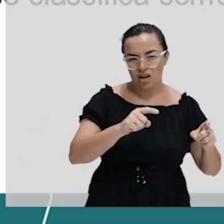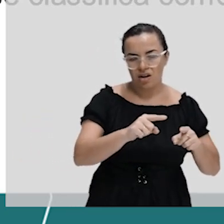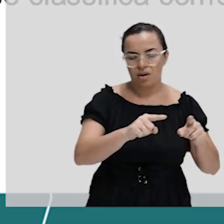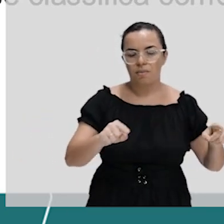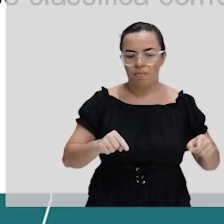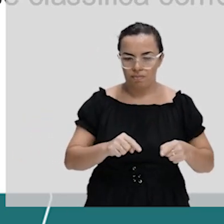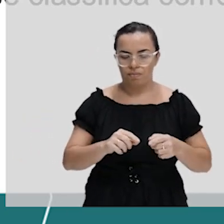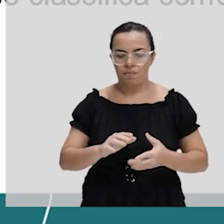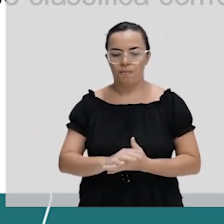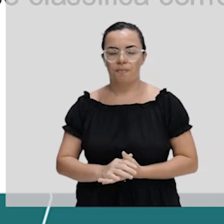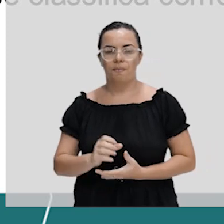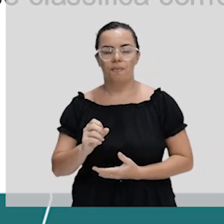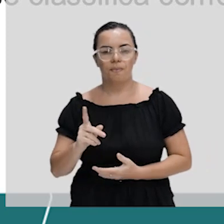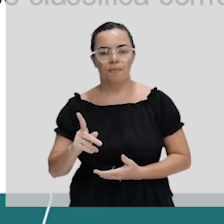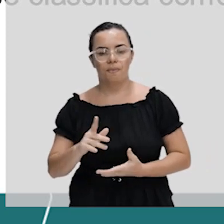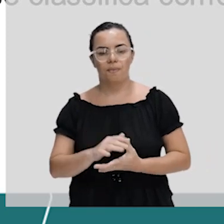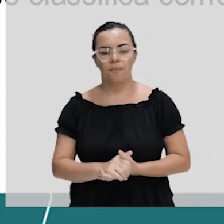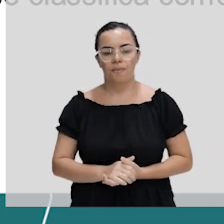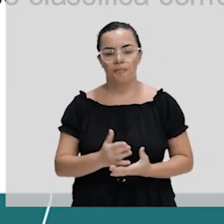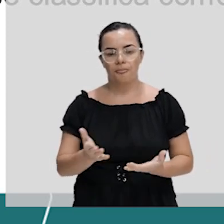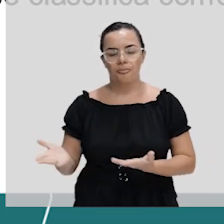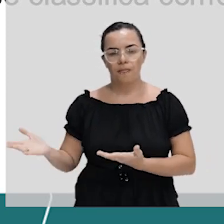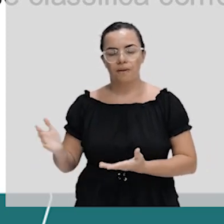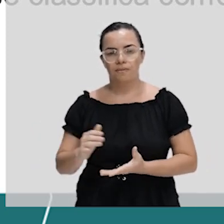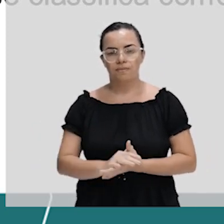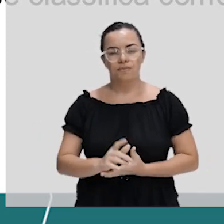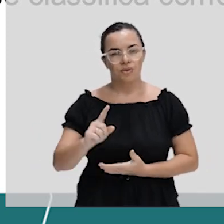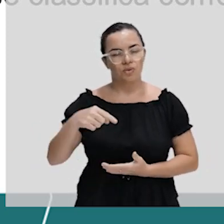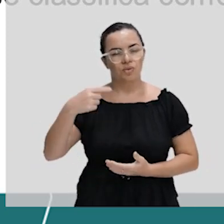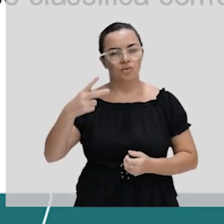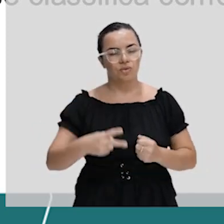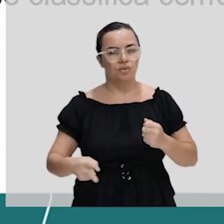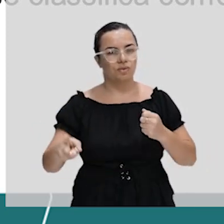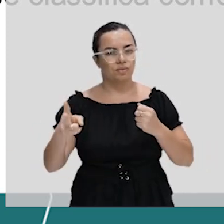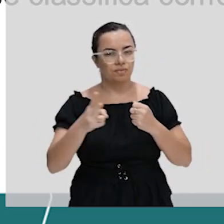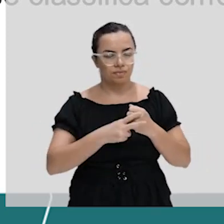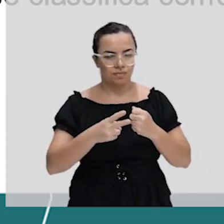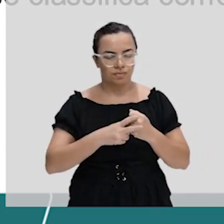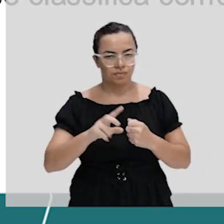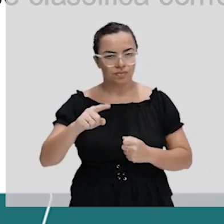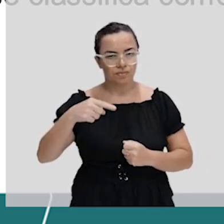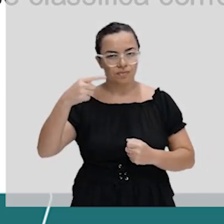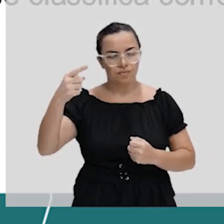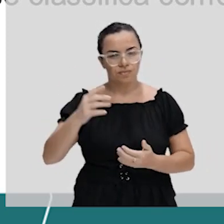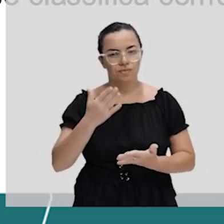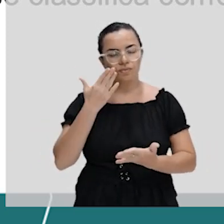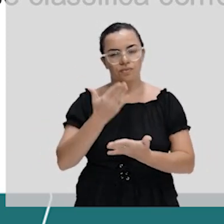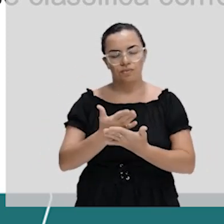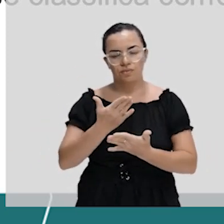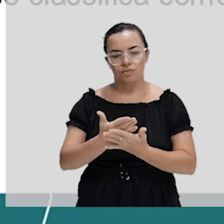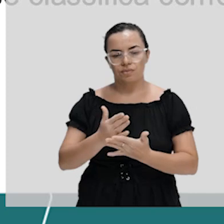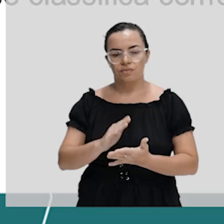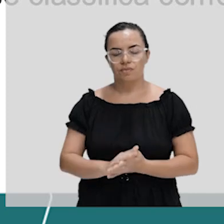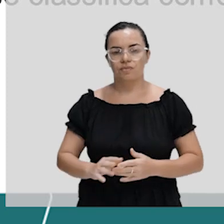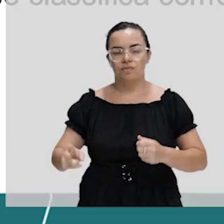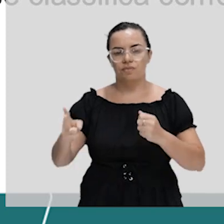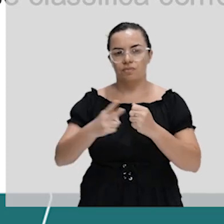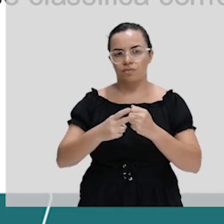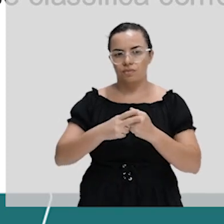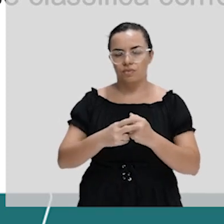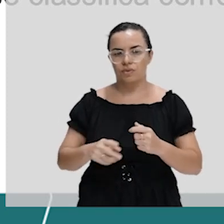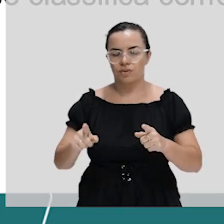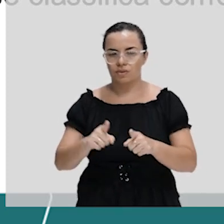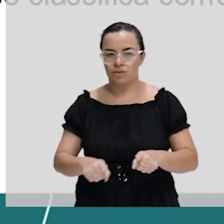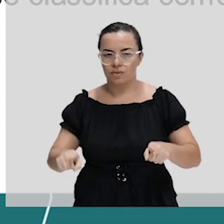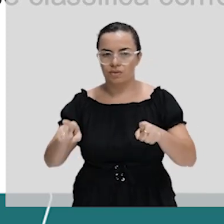Bom, gente, tem também outros verbos que nós veremos em outra aula e com certeza na nossa próxima aula nós vamos falar tanto de verbo quanto de